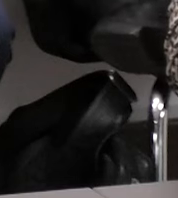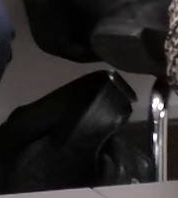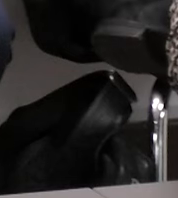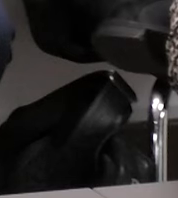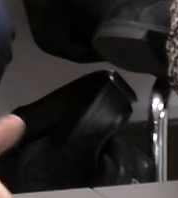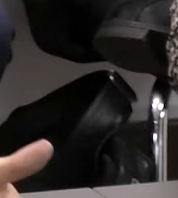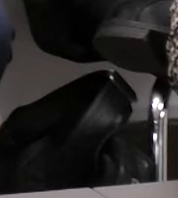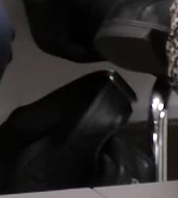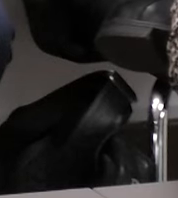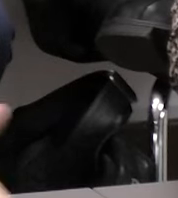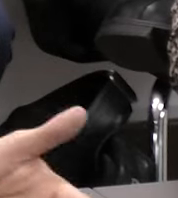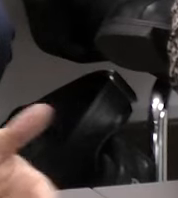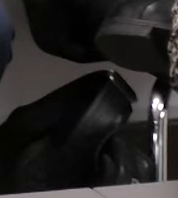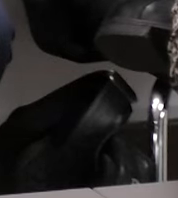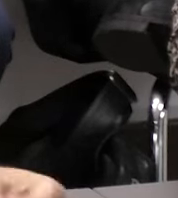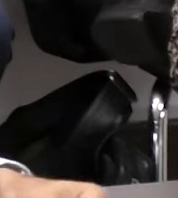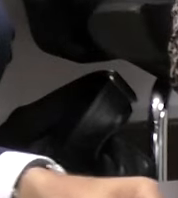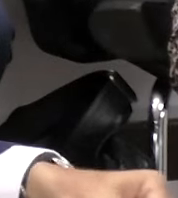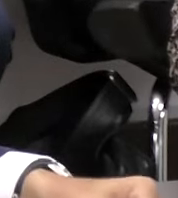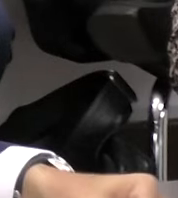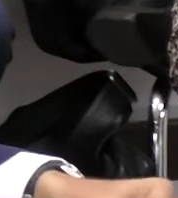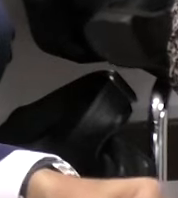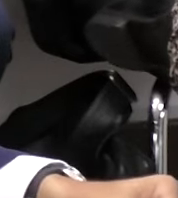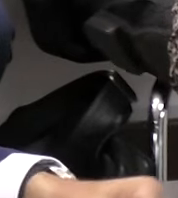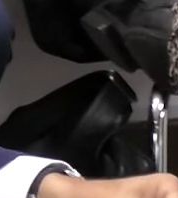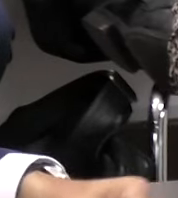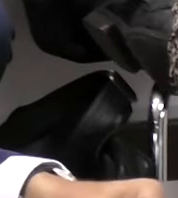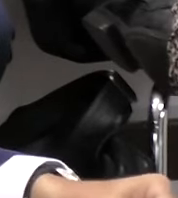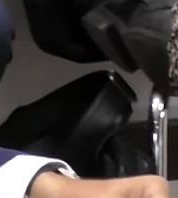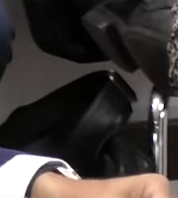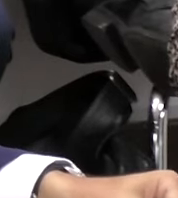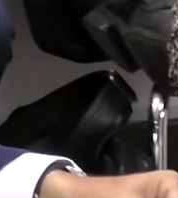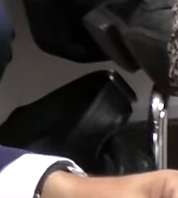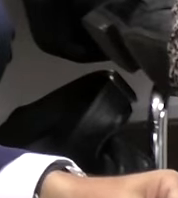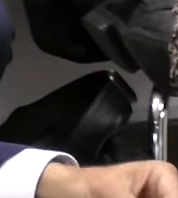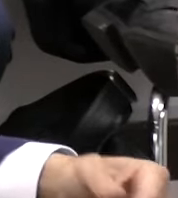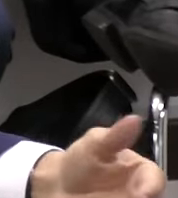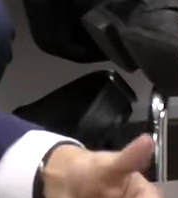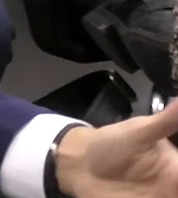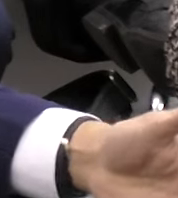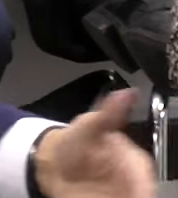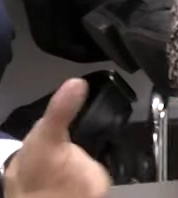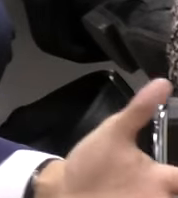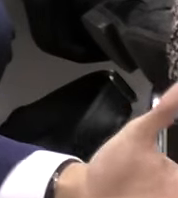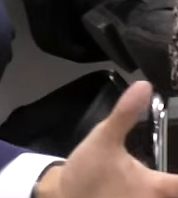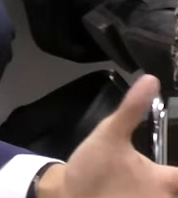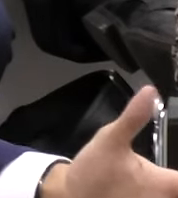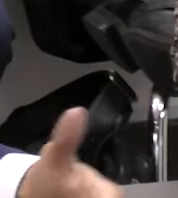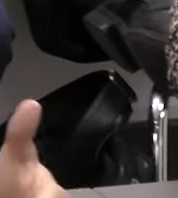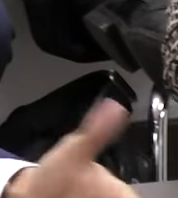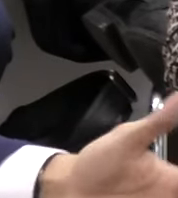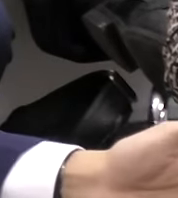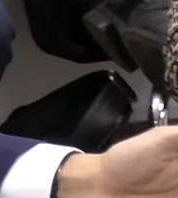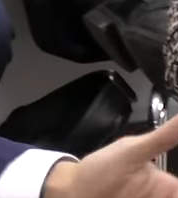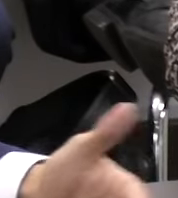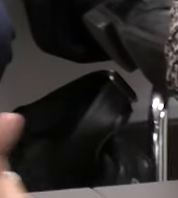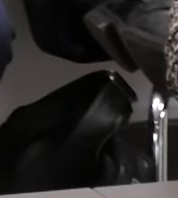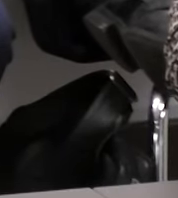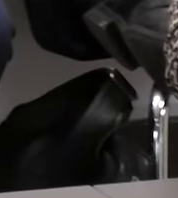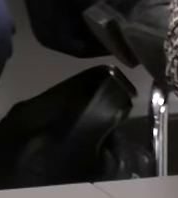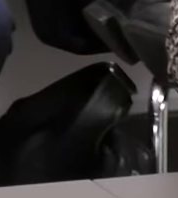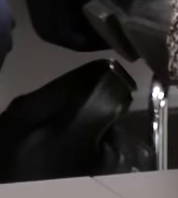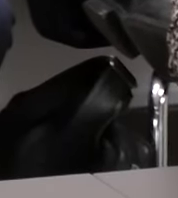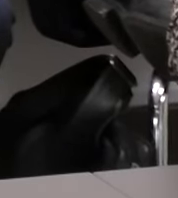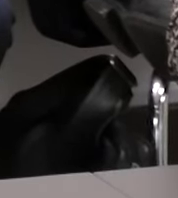que hipótese de absolvição lastrear em reconhecimento fotográfico mesmo que eh havendo outros elementos ou